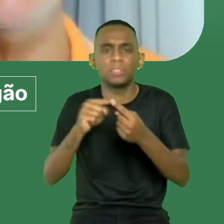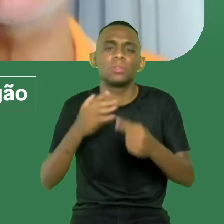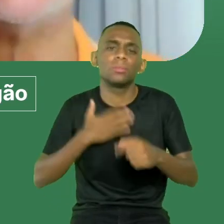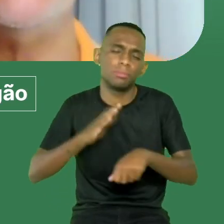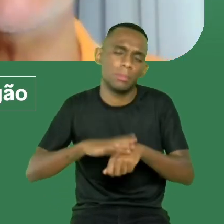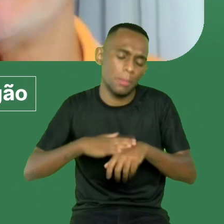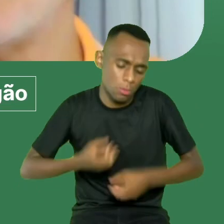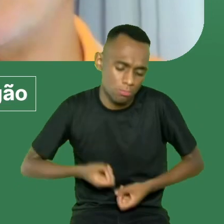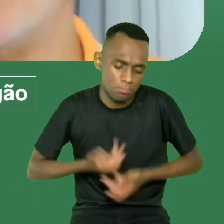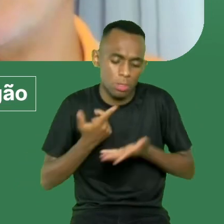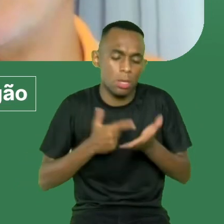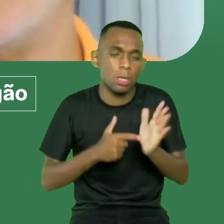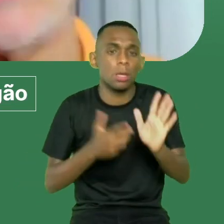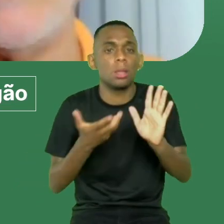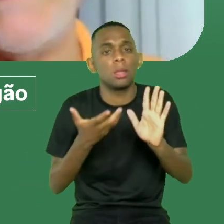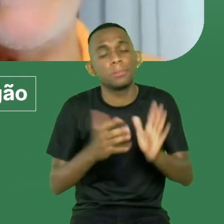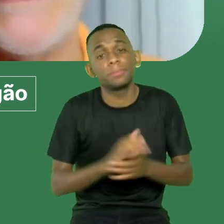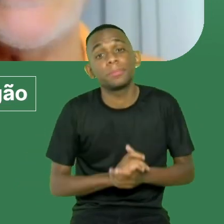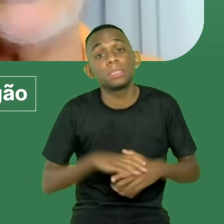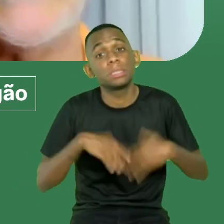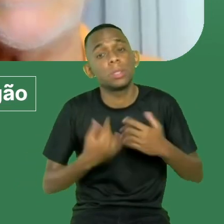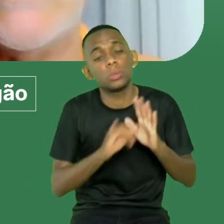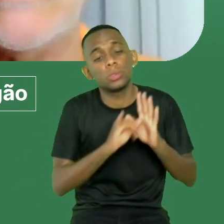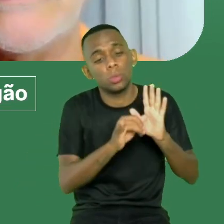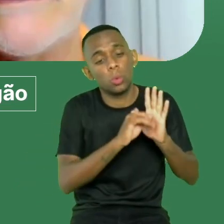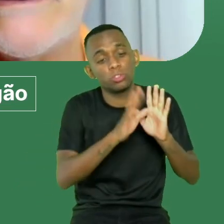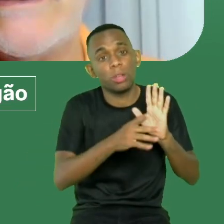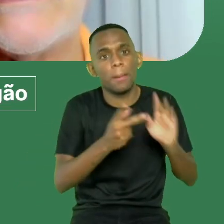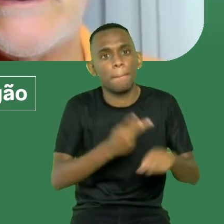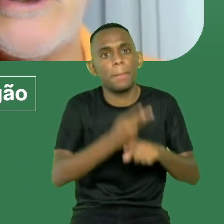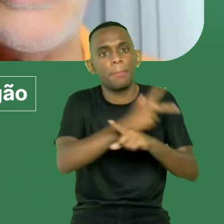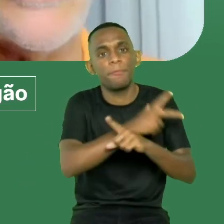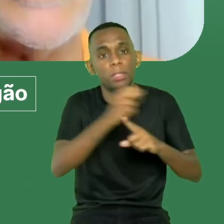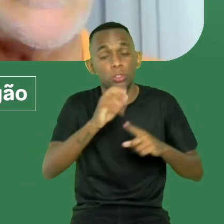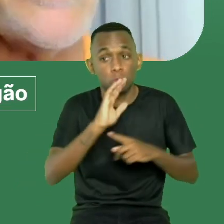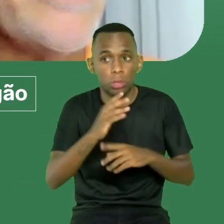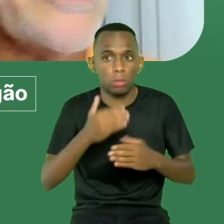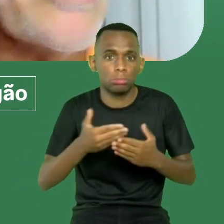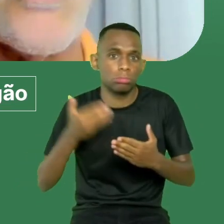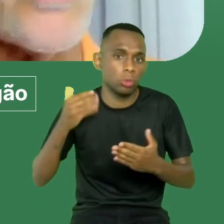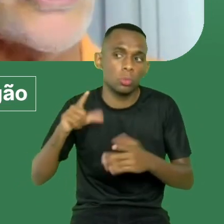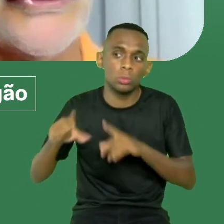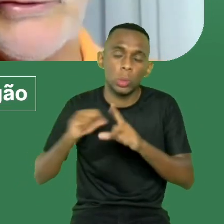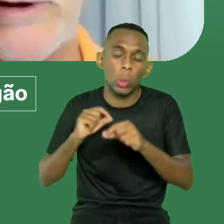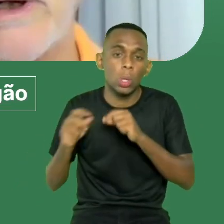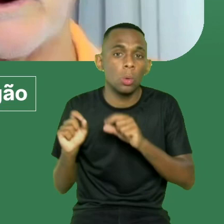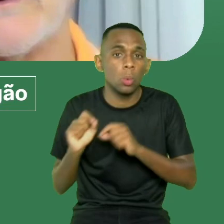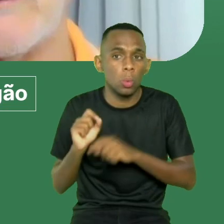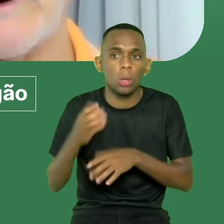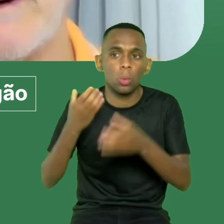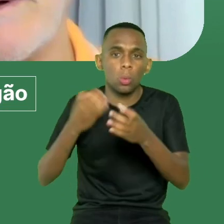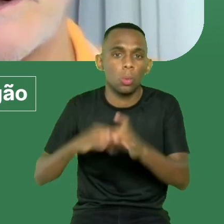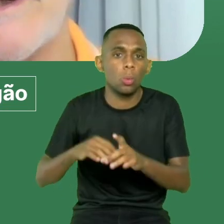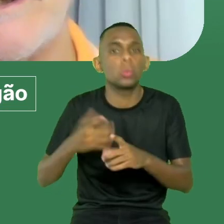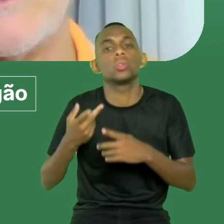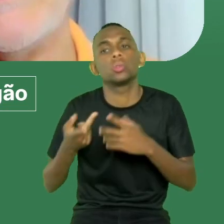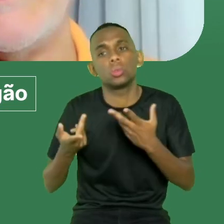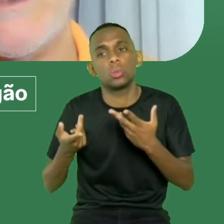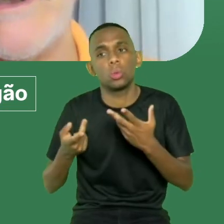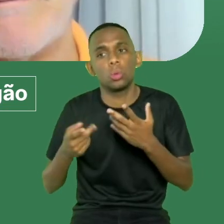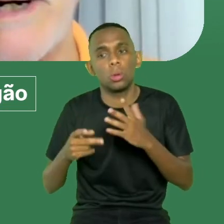uhum. Mas esse conto ele já tinha sido premiado numa seleção de um concurso que era com a